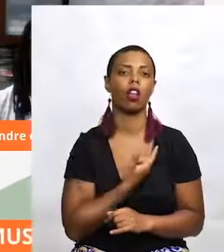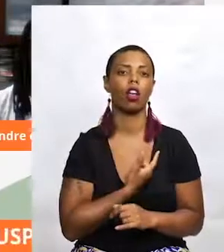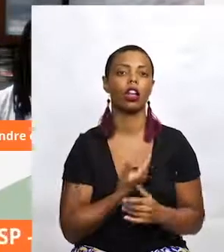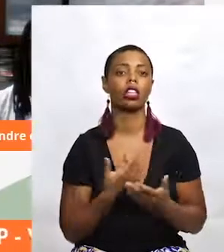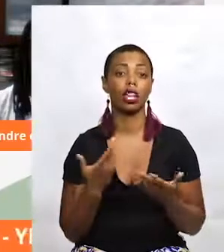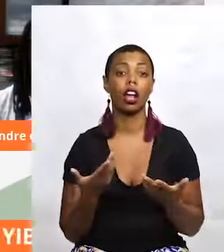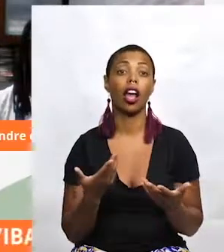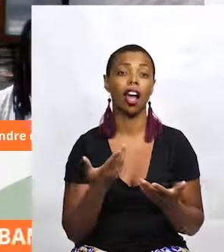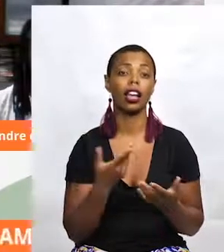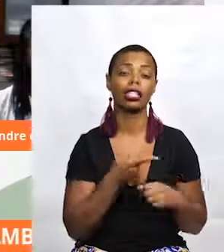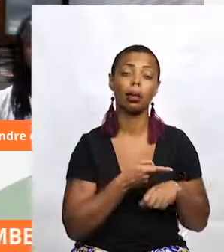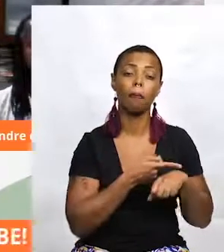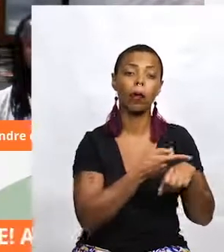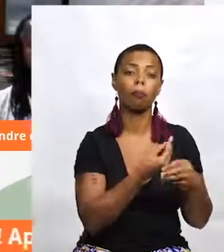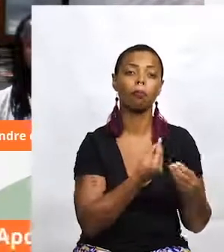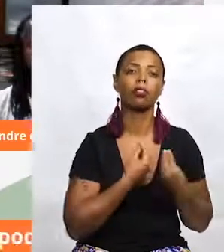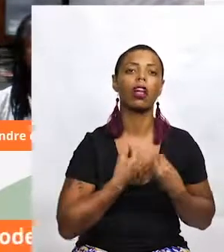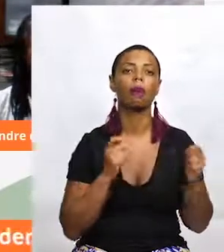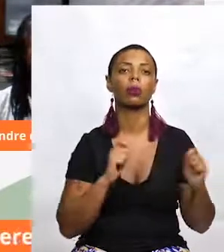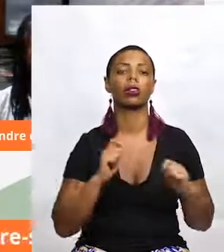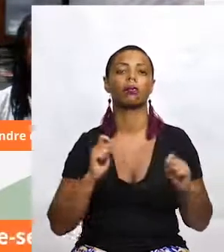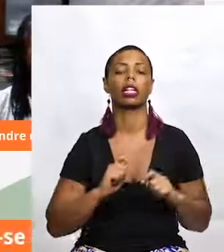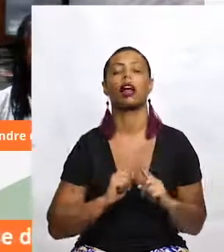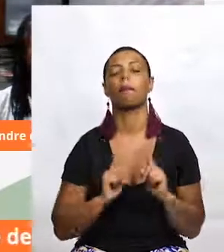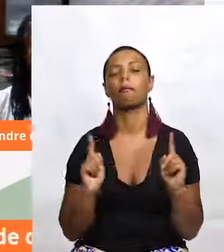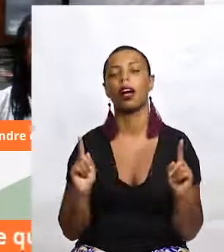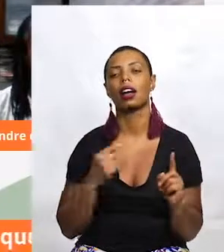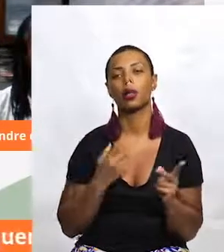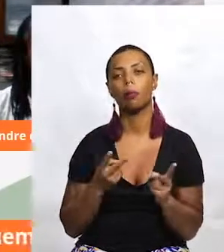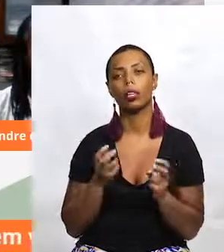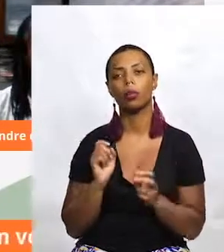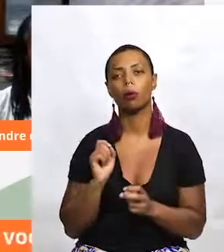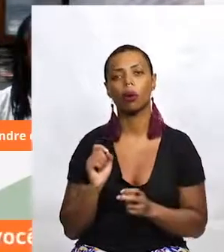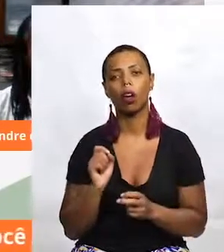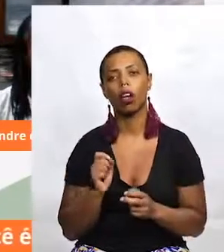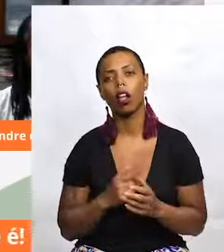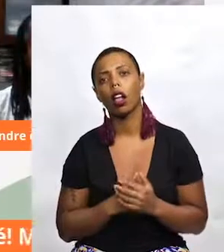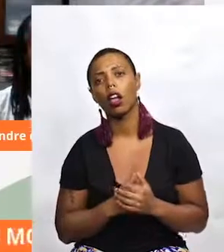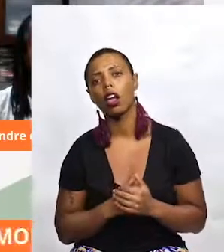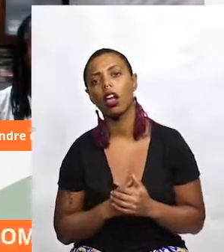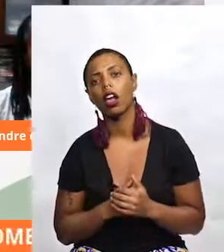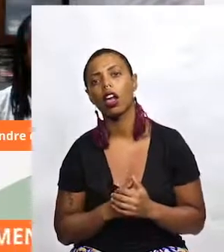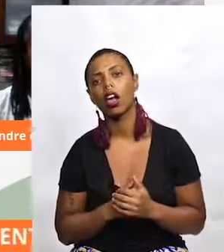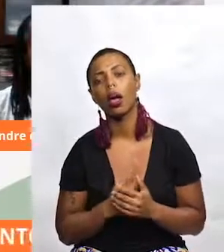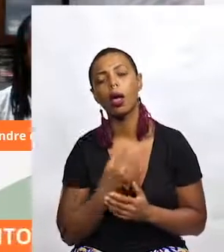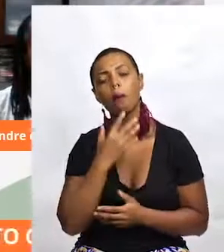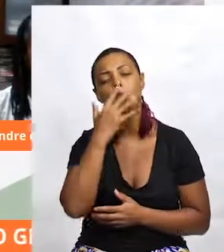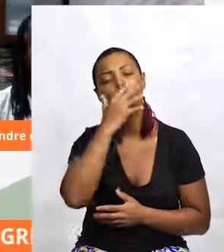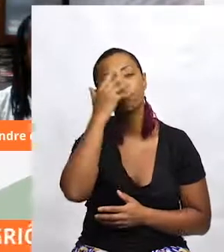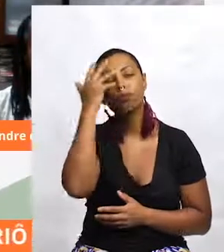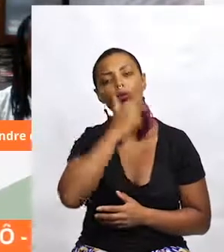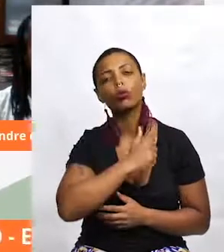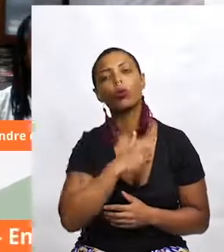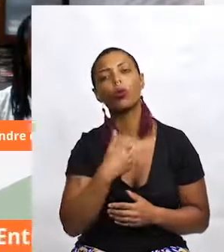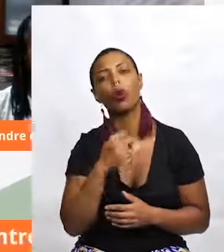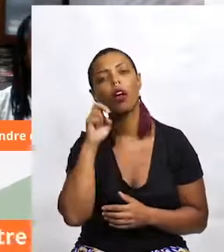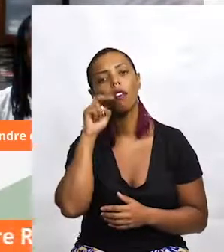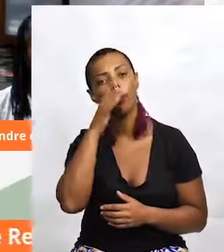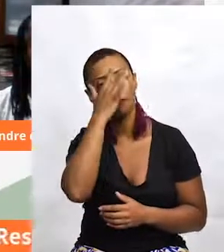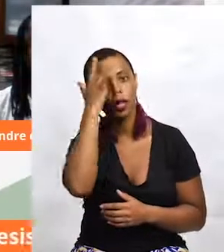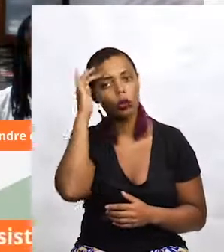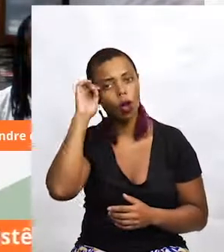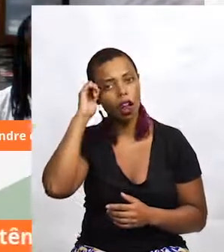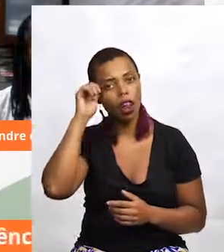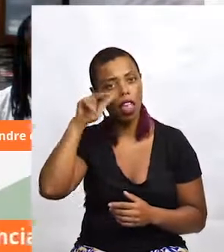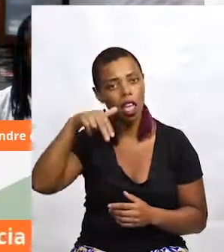essa possibilidade. Mas o que eu percebo é que é muito rico, é muito bonito quando você vê uma pessoa negra,